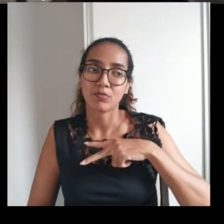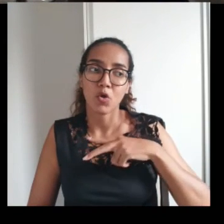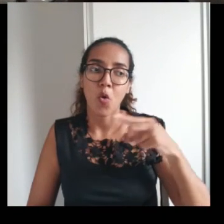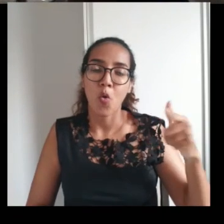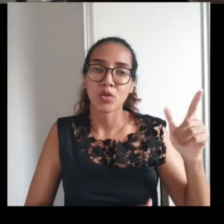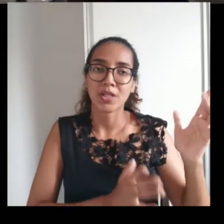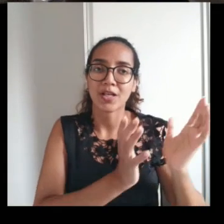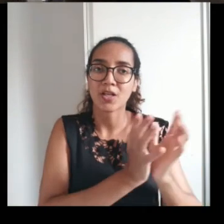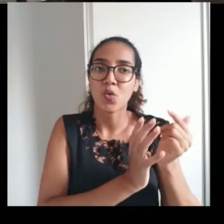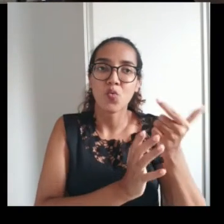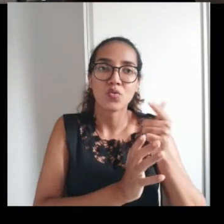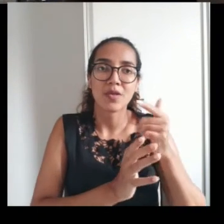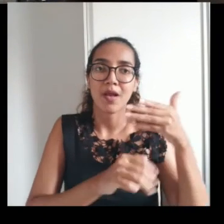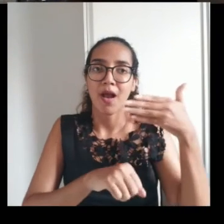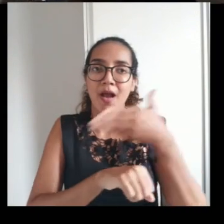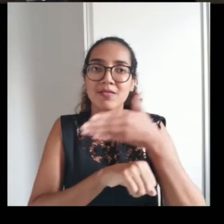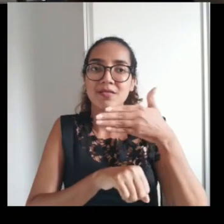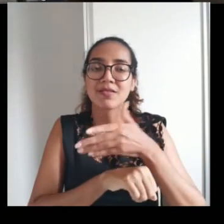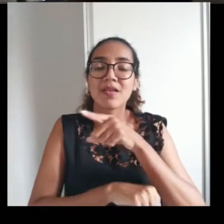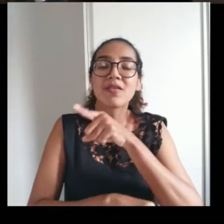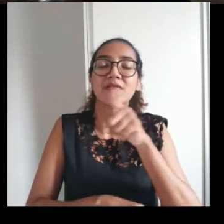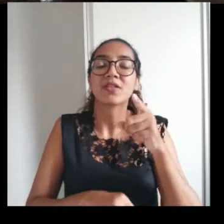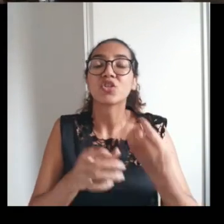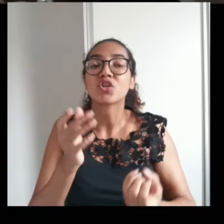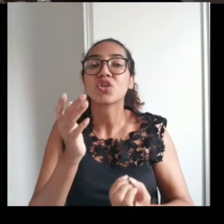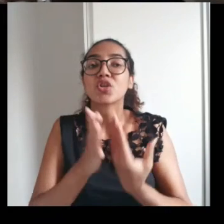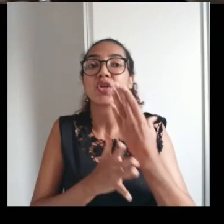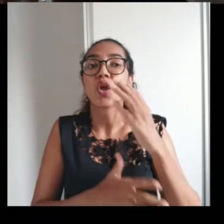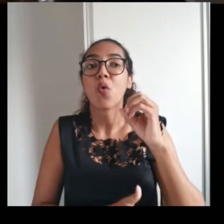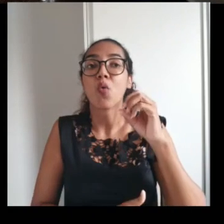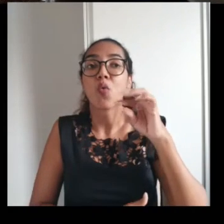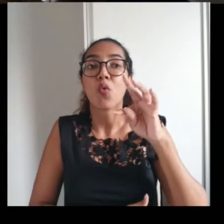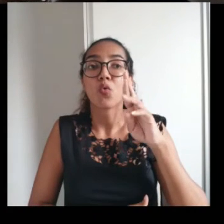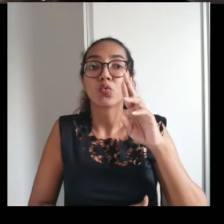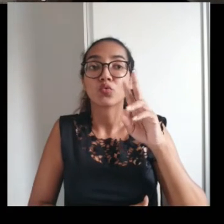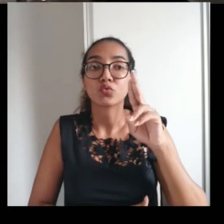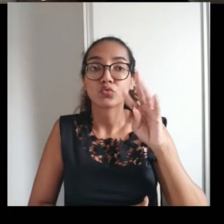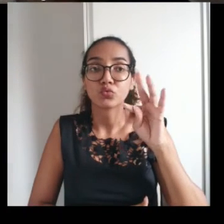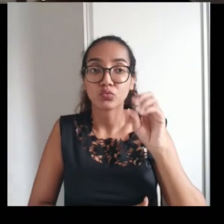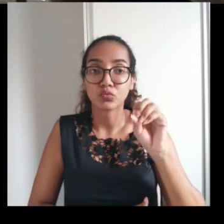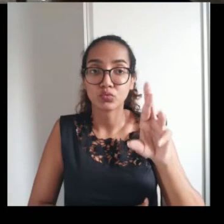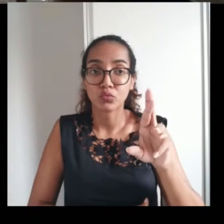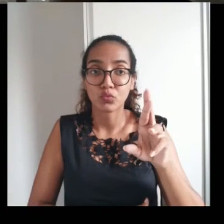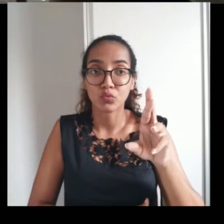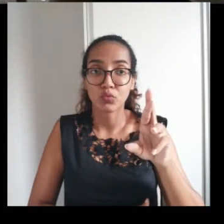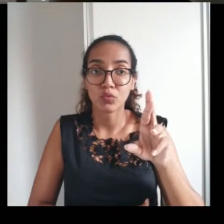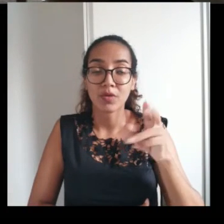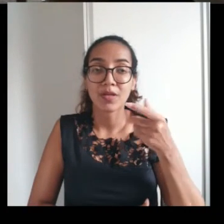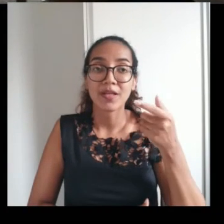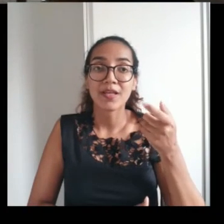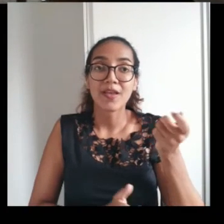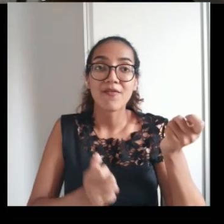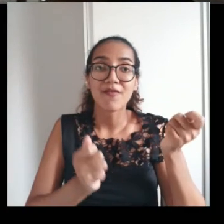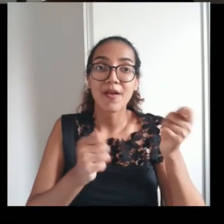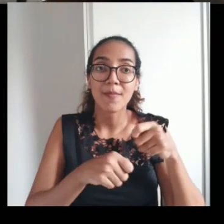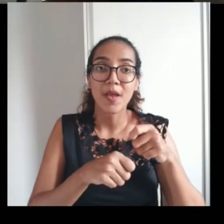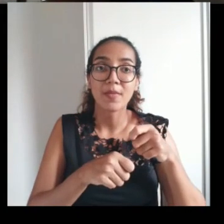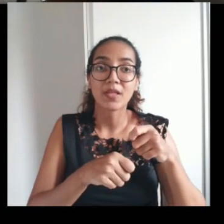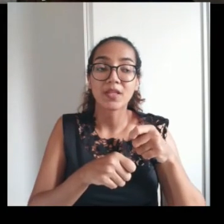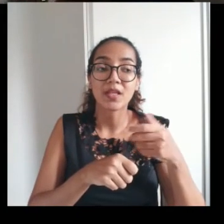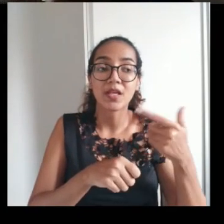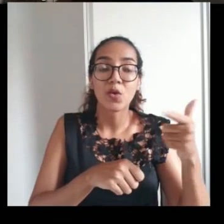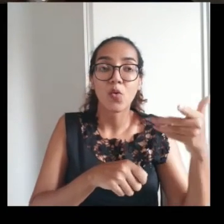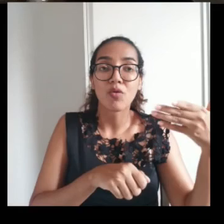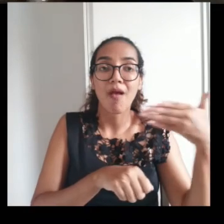forma, desculpa, um método que vai permitir a construção daquele objeto de forma controlada. E aí, nesse controle,